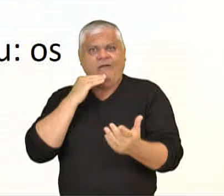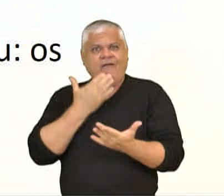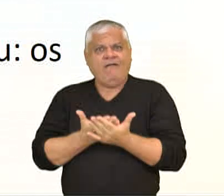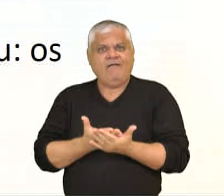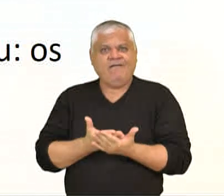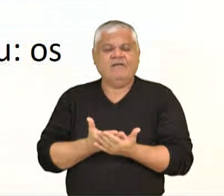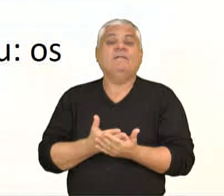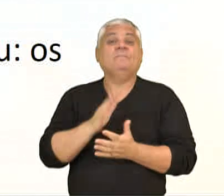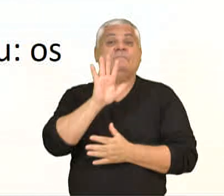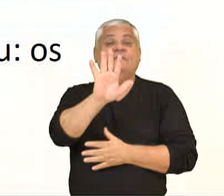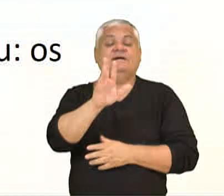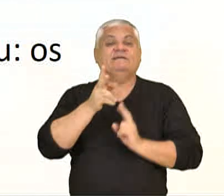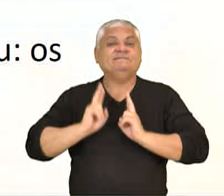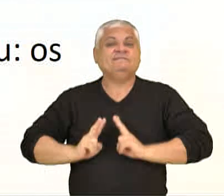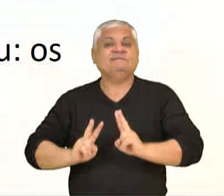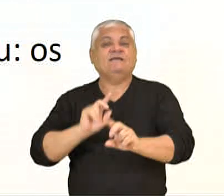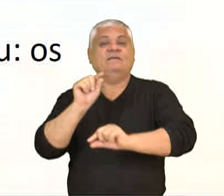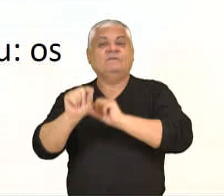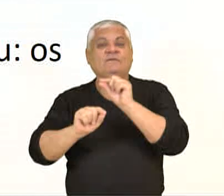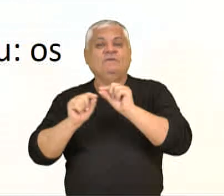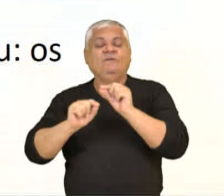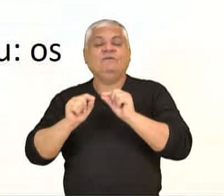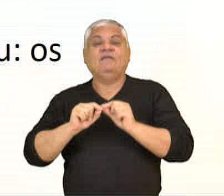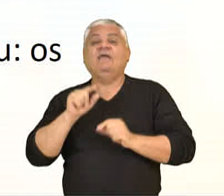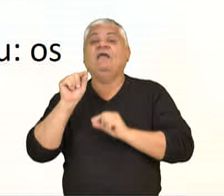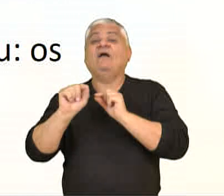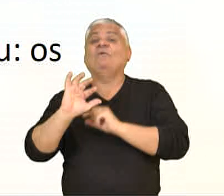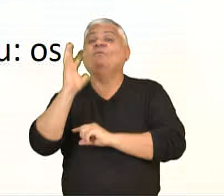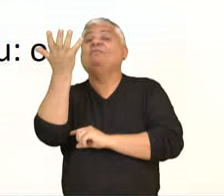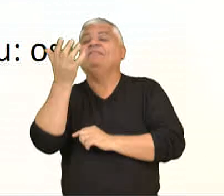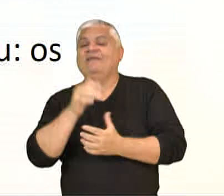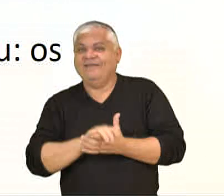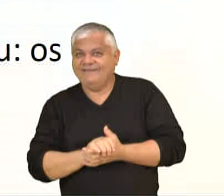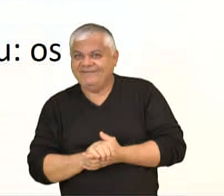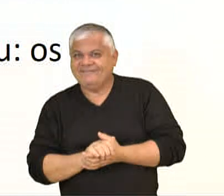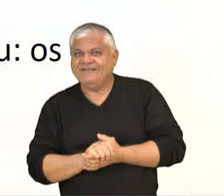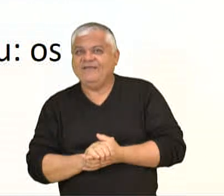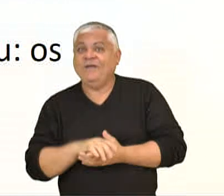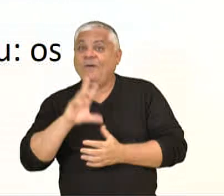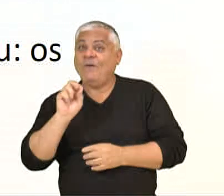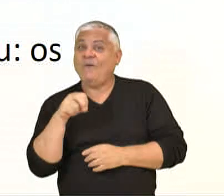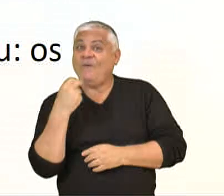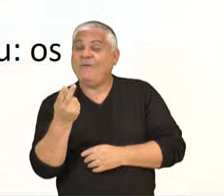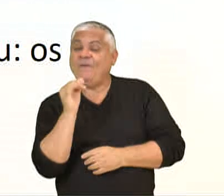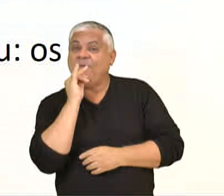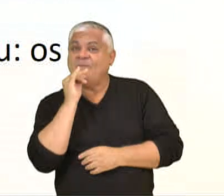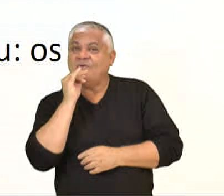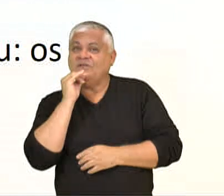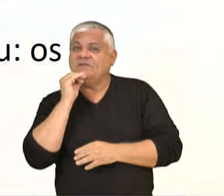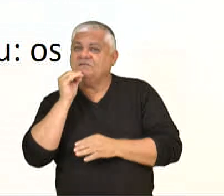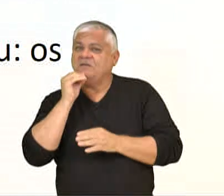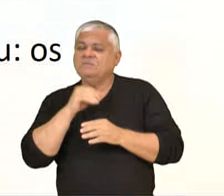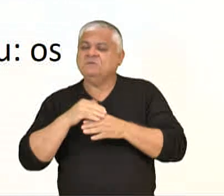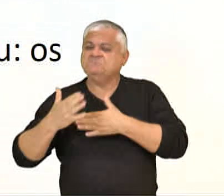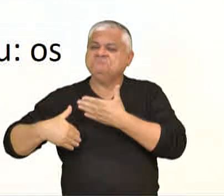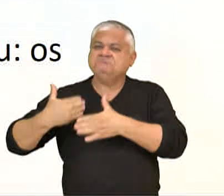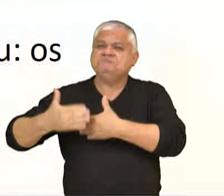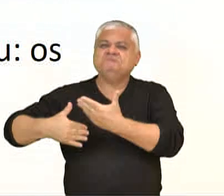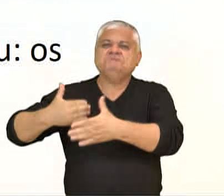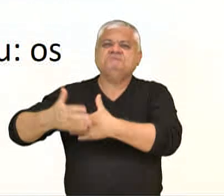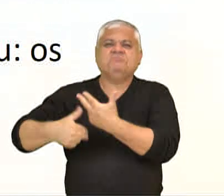Mas sempre vem imprevisível ou abominoso? Ou os tempos se seguem e